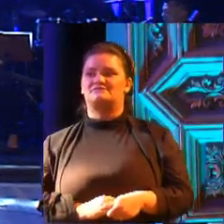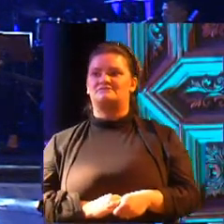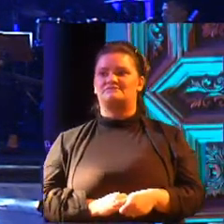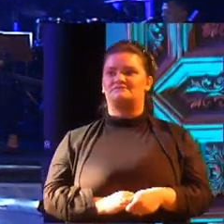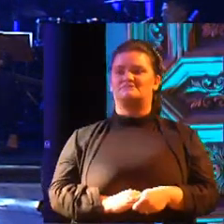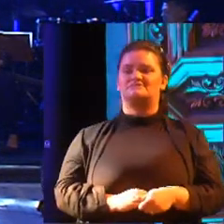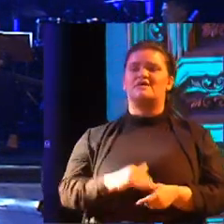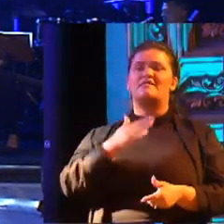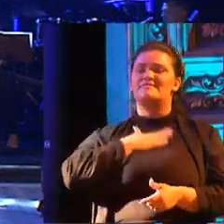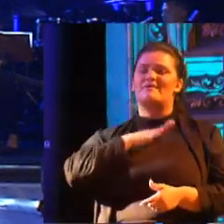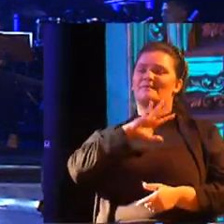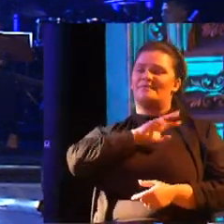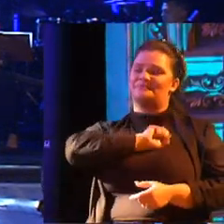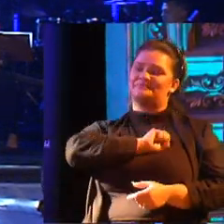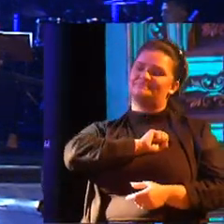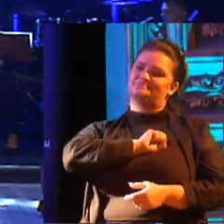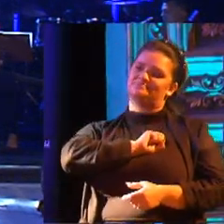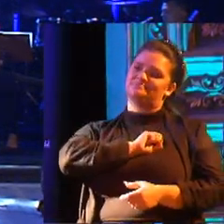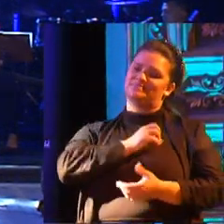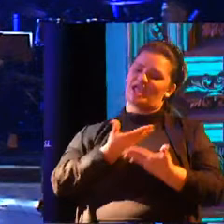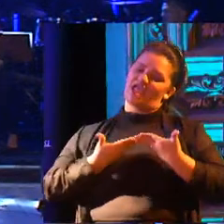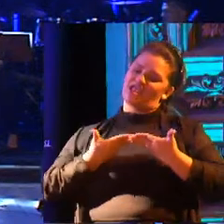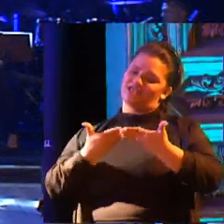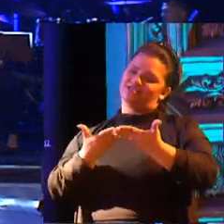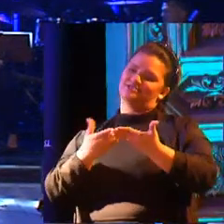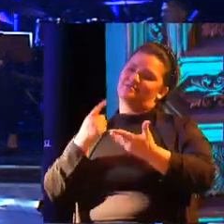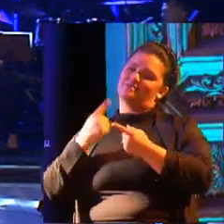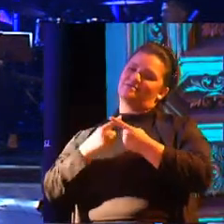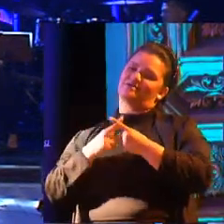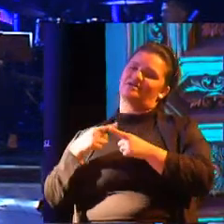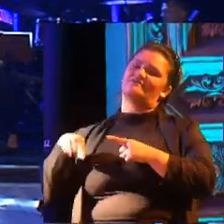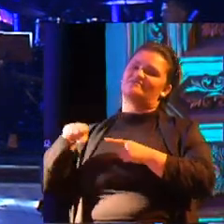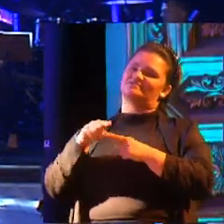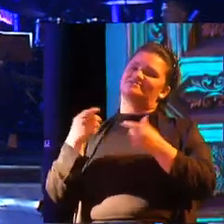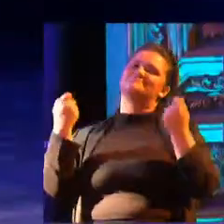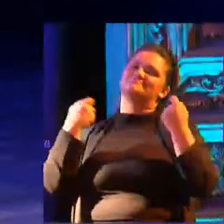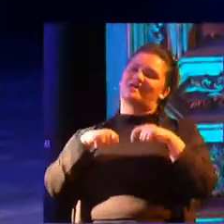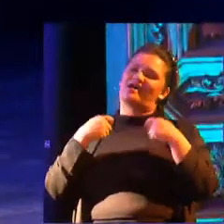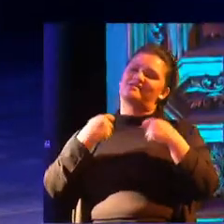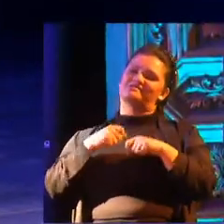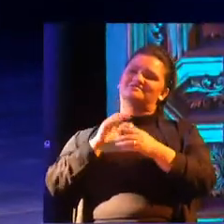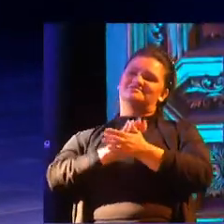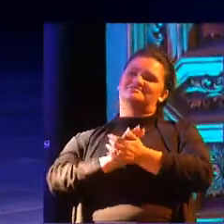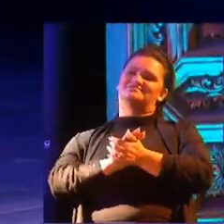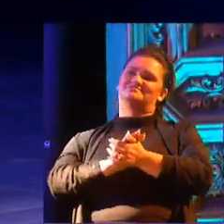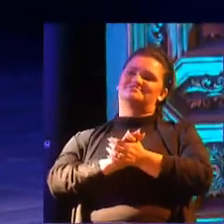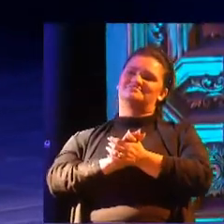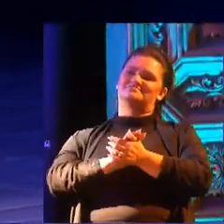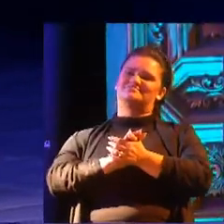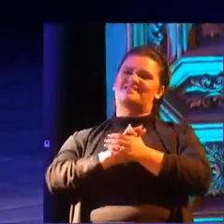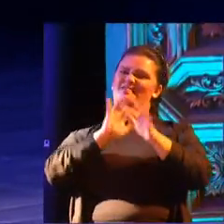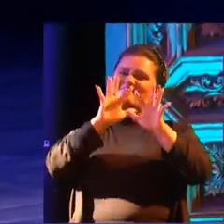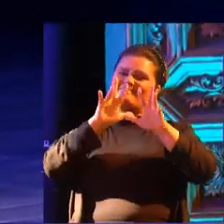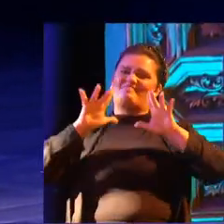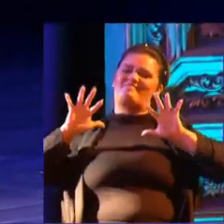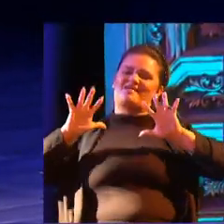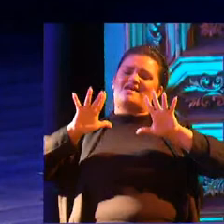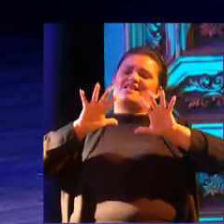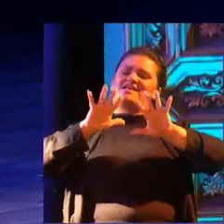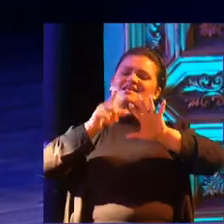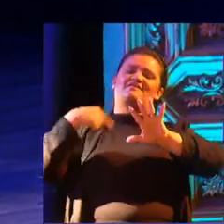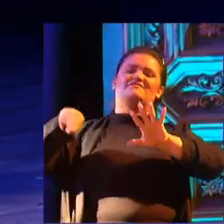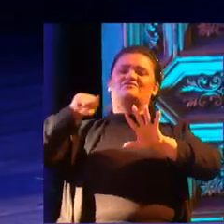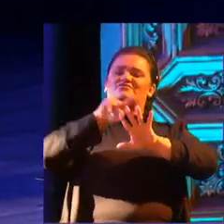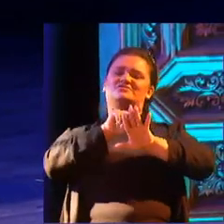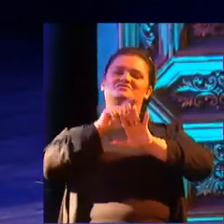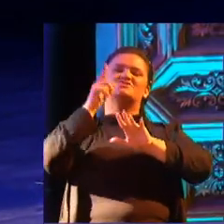Meu amor, receba, porque vocês merecem aquela quantidade de gente que vocês fazem